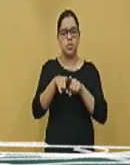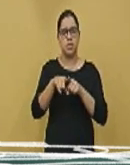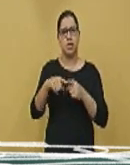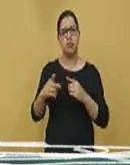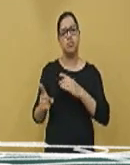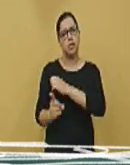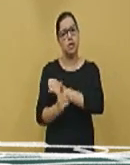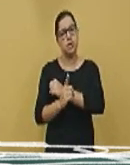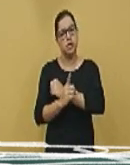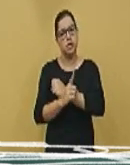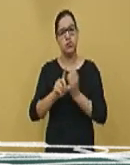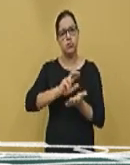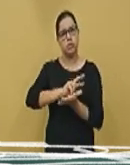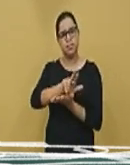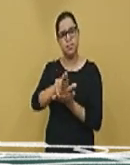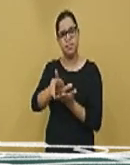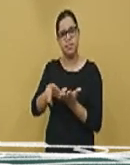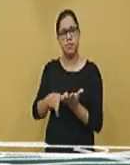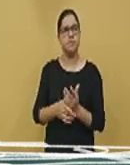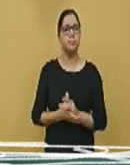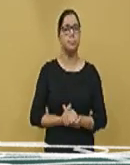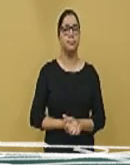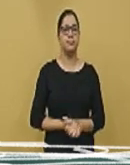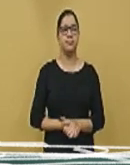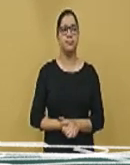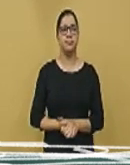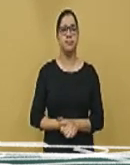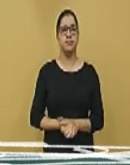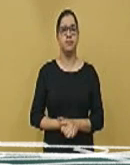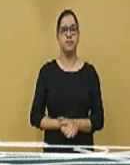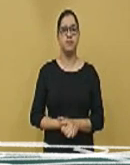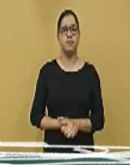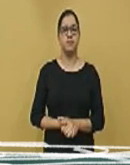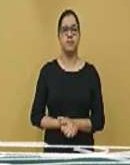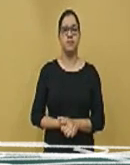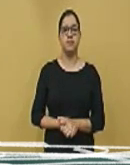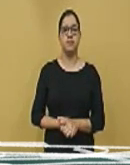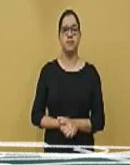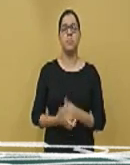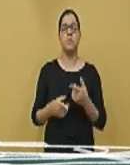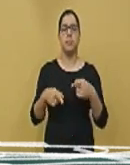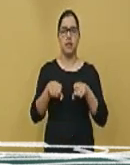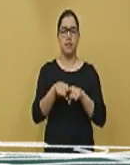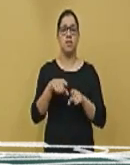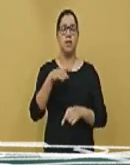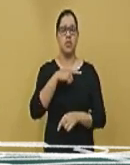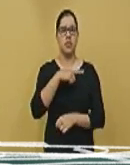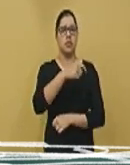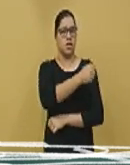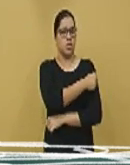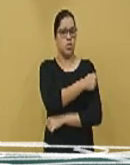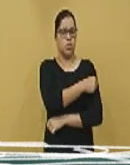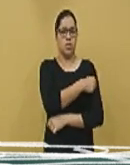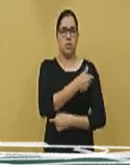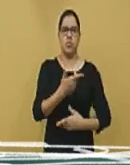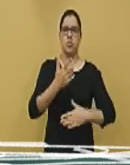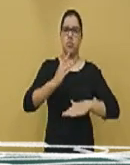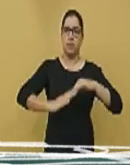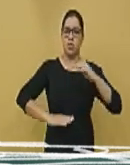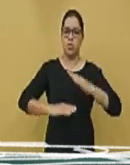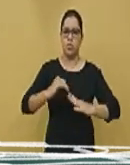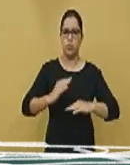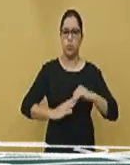setor ecumênico, né, que a gente vê que, muitas vezes, os alunos, os nossos servidores, têm a necessidade